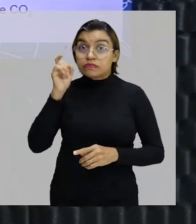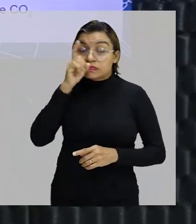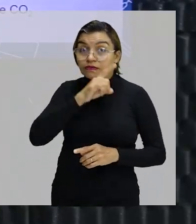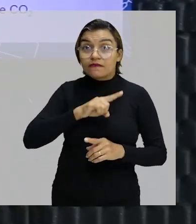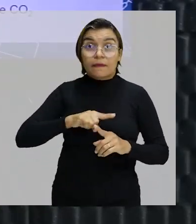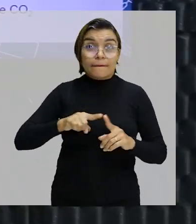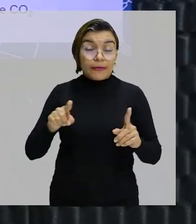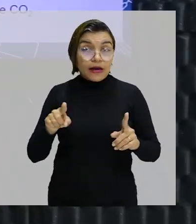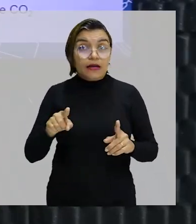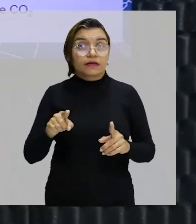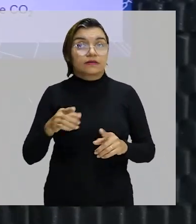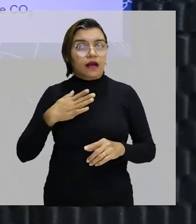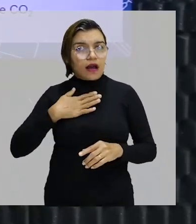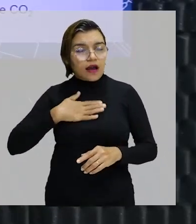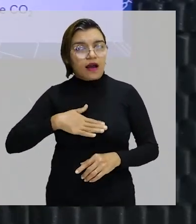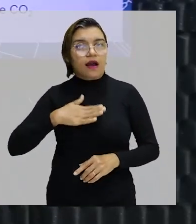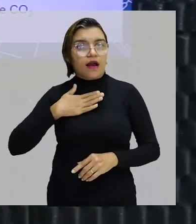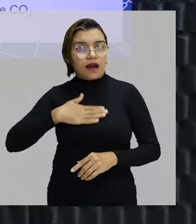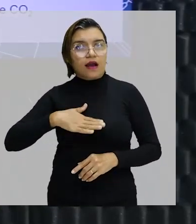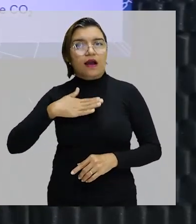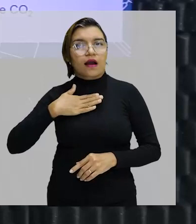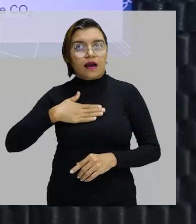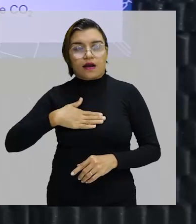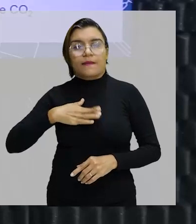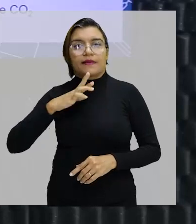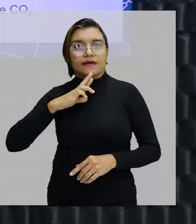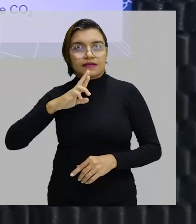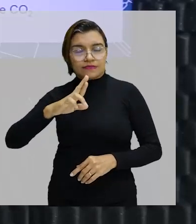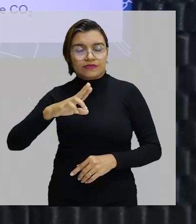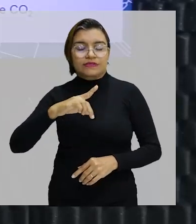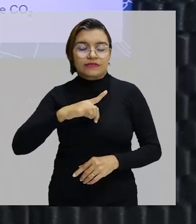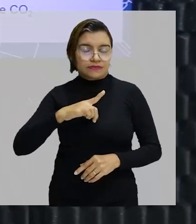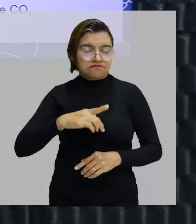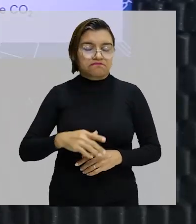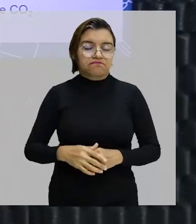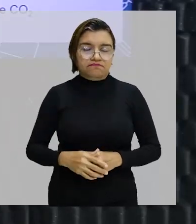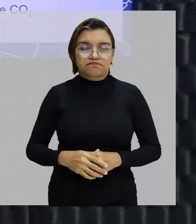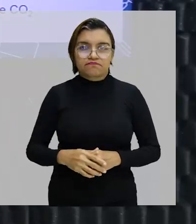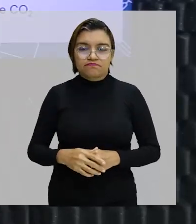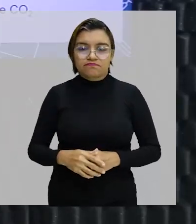se fizermos com calma, nós vamos chegar a um resultado. E esse resultado,